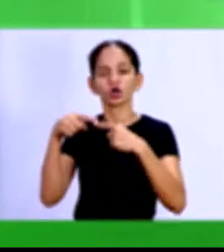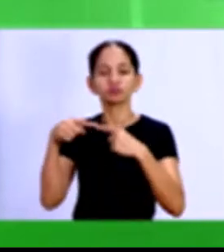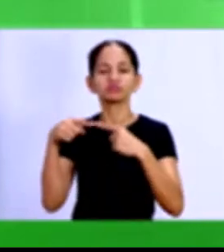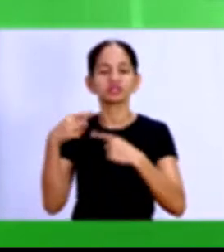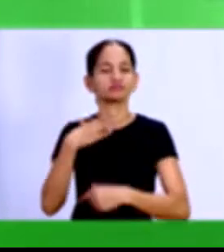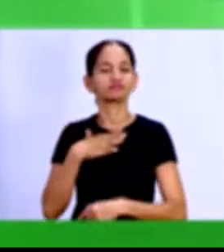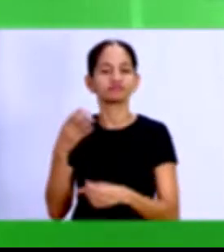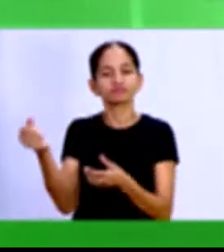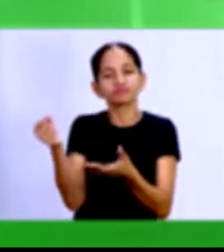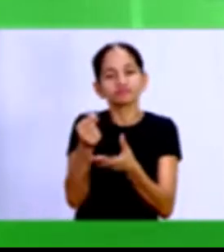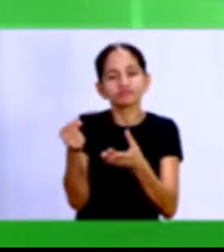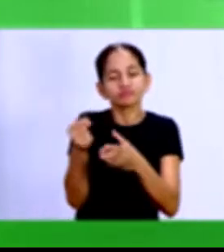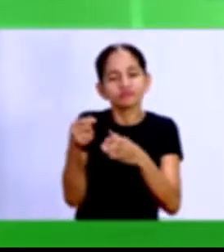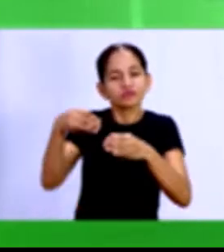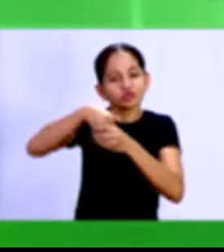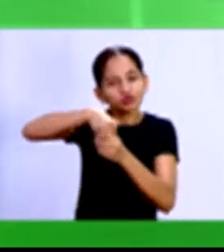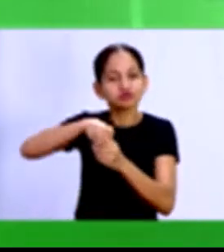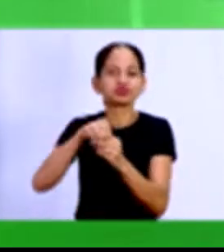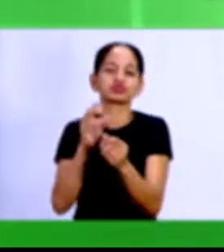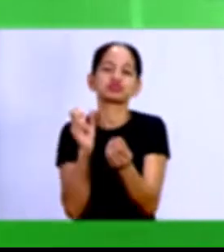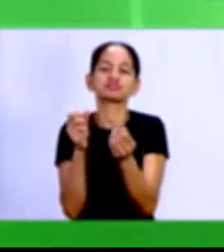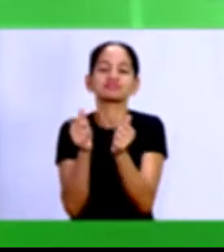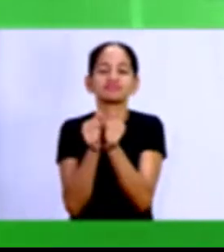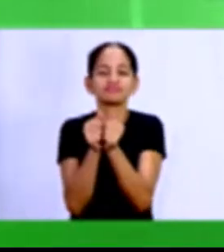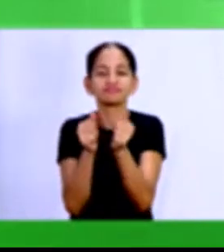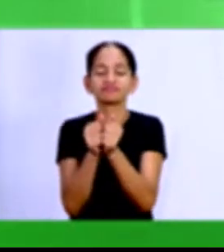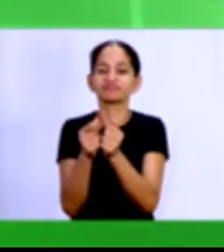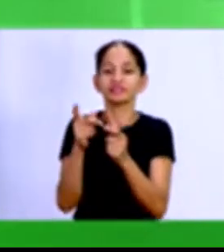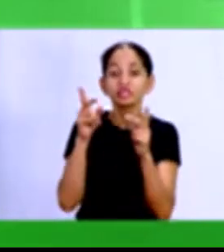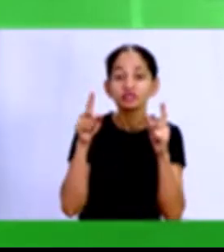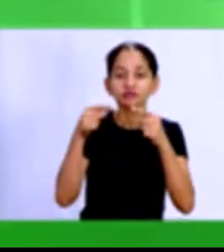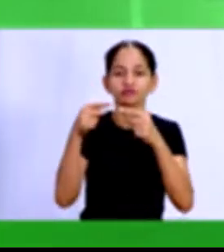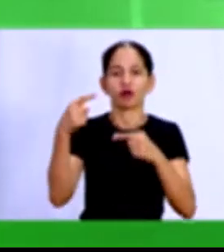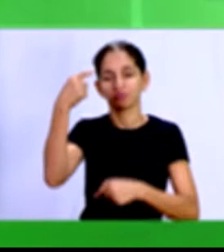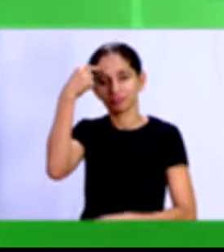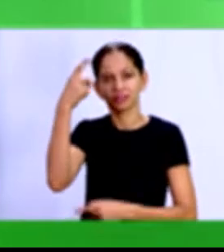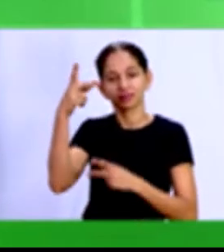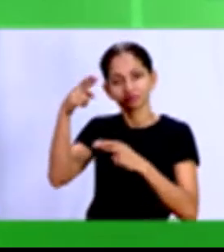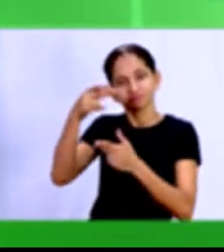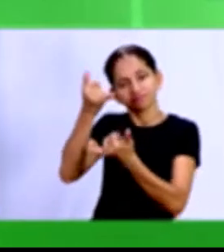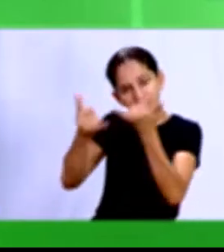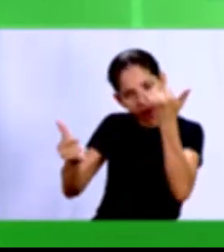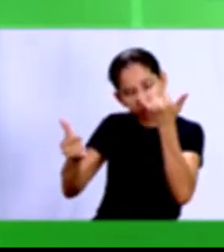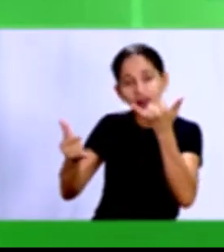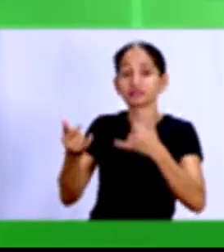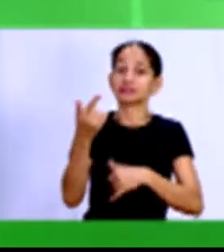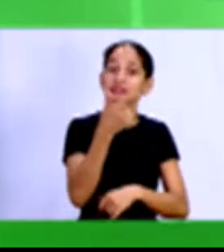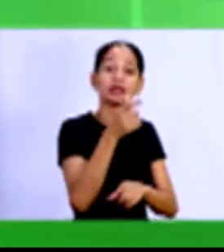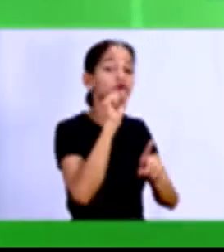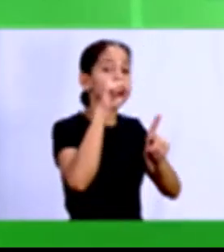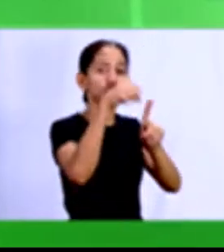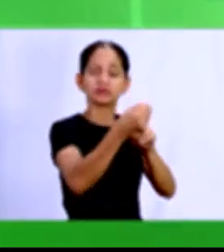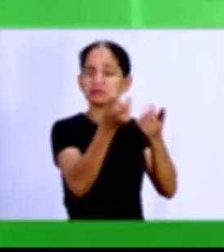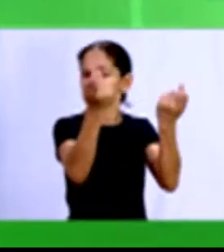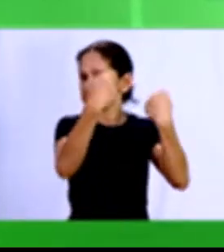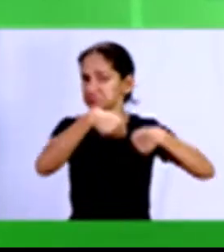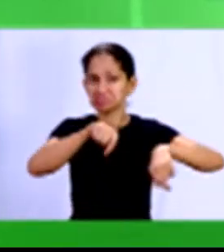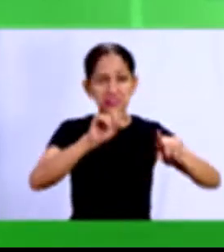onde estão os nossos semelhantes, aqueles que compartilham das mesmas ideias. Já a sociedade não